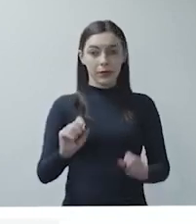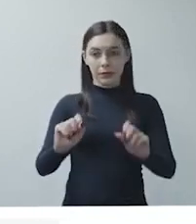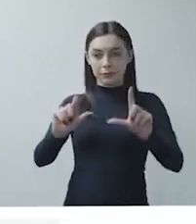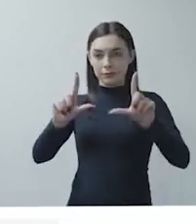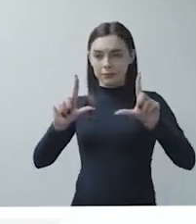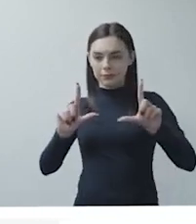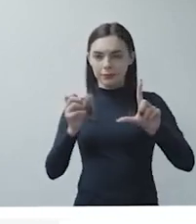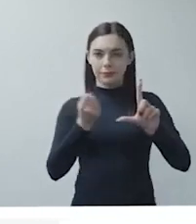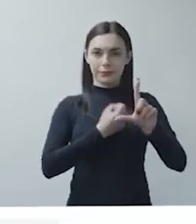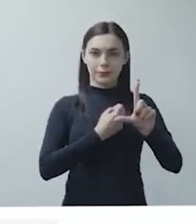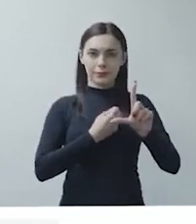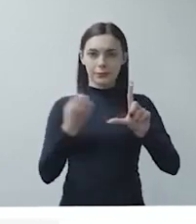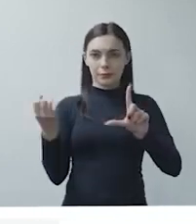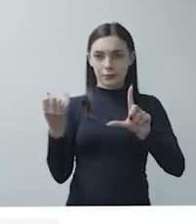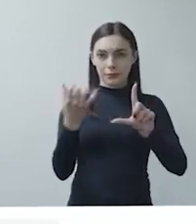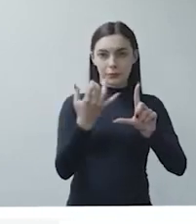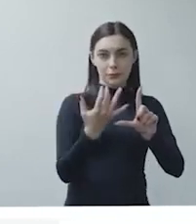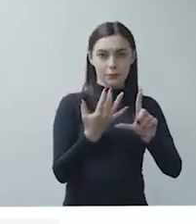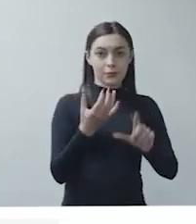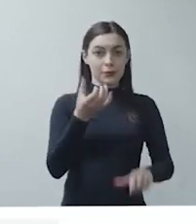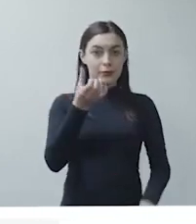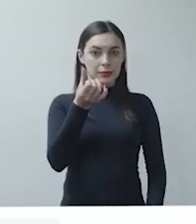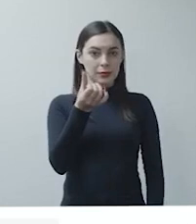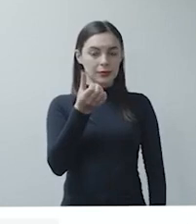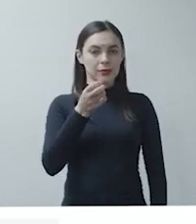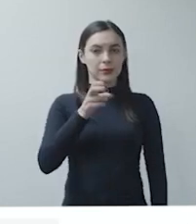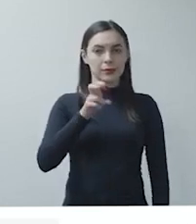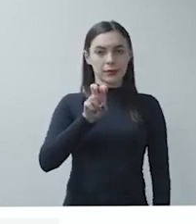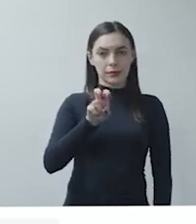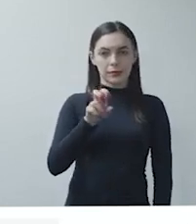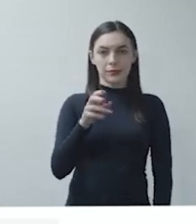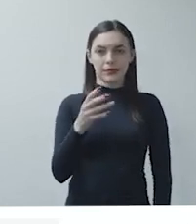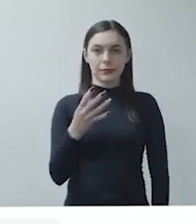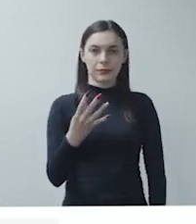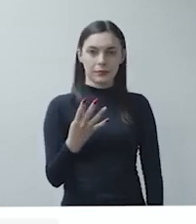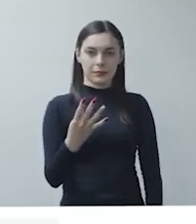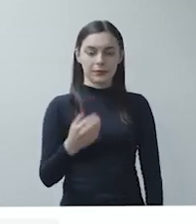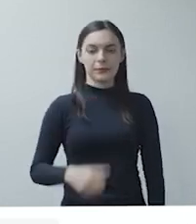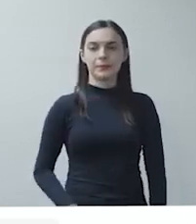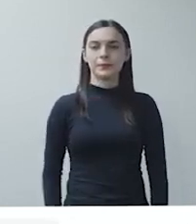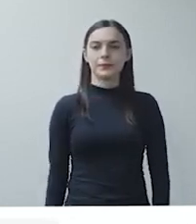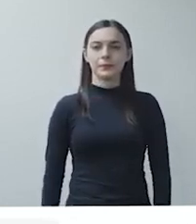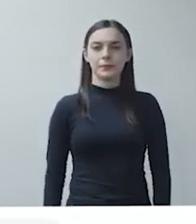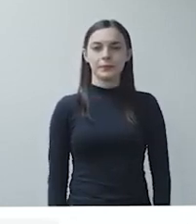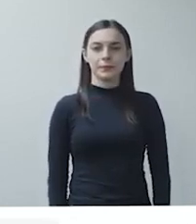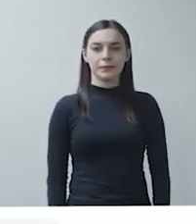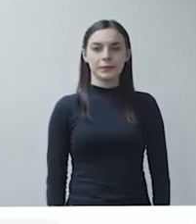com a numeração 6, 5 e 4.